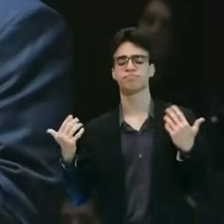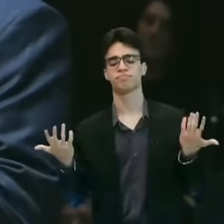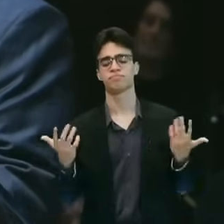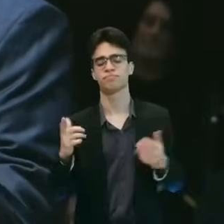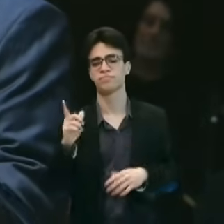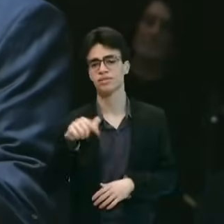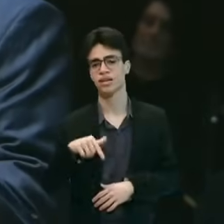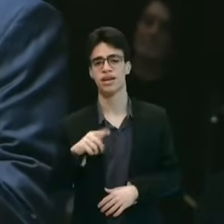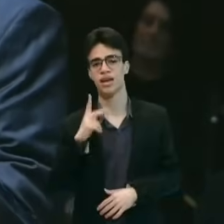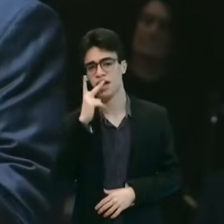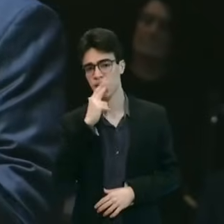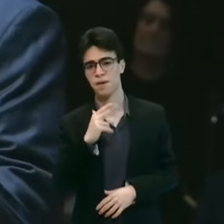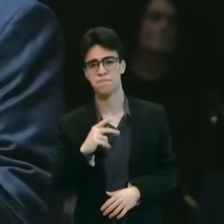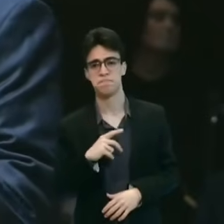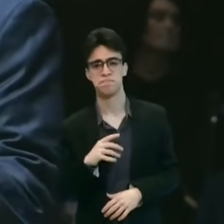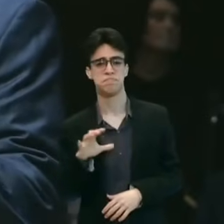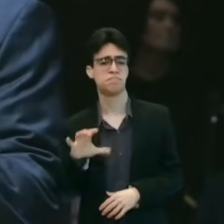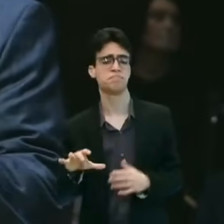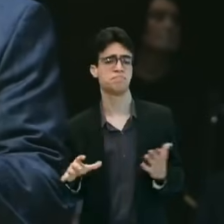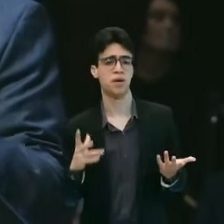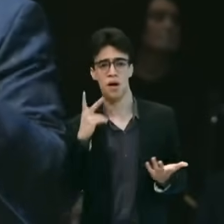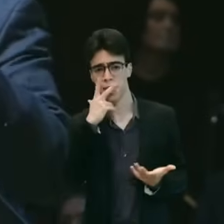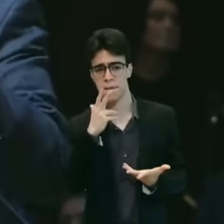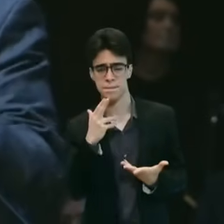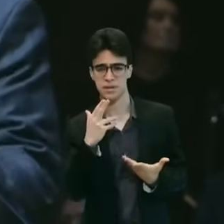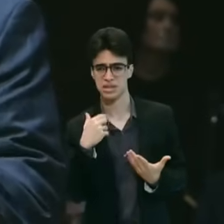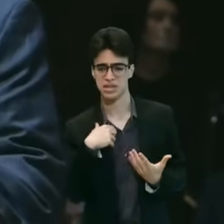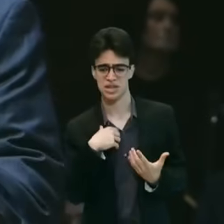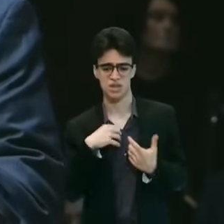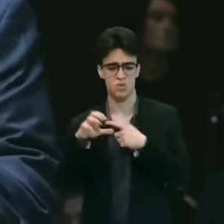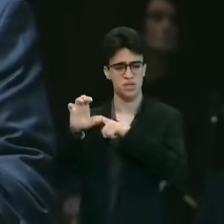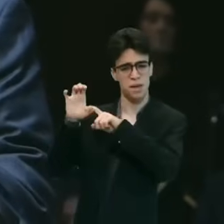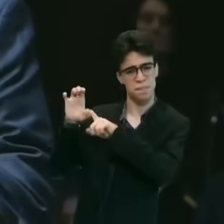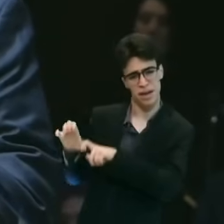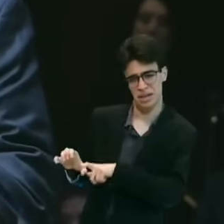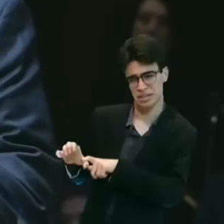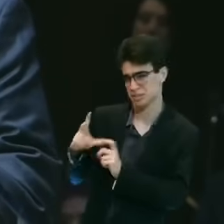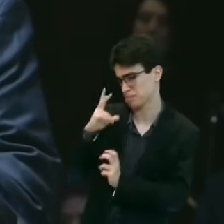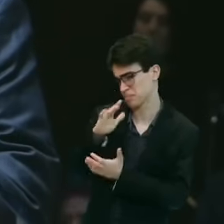mero ritual e não um sentimento de dependência.